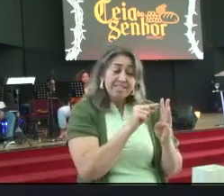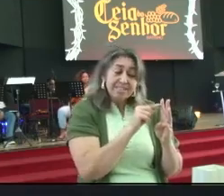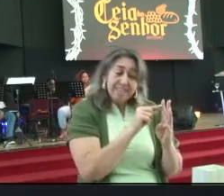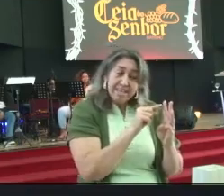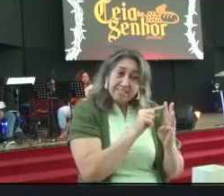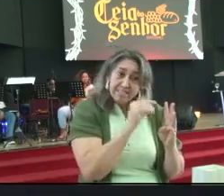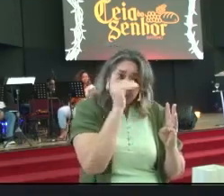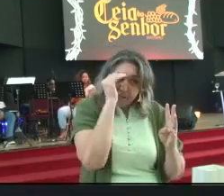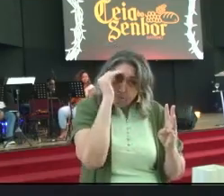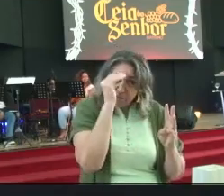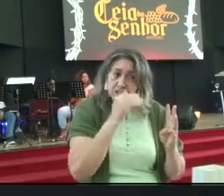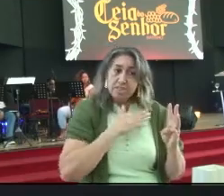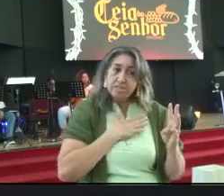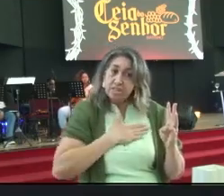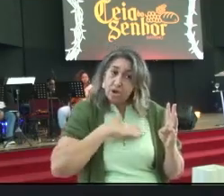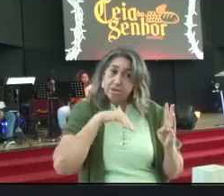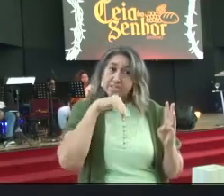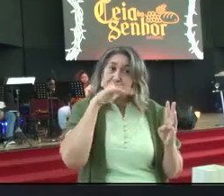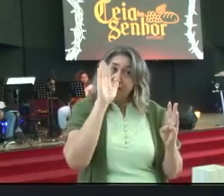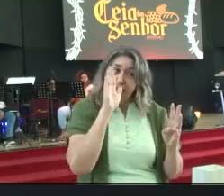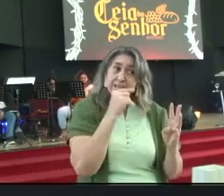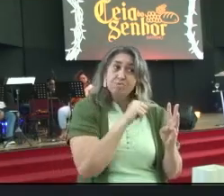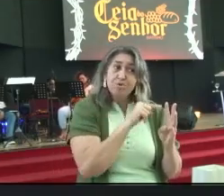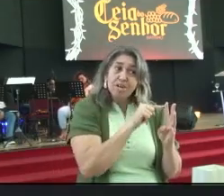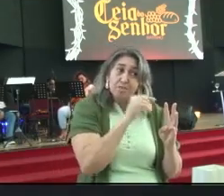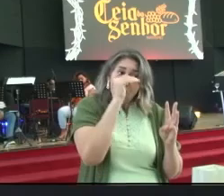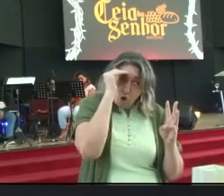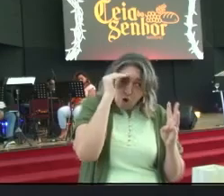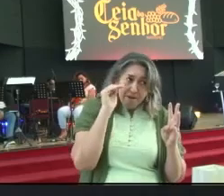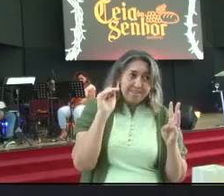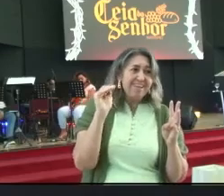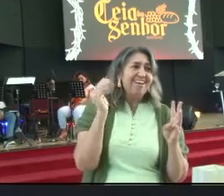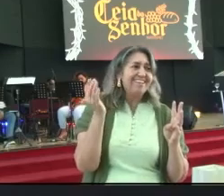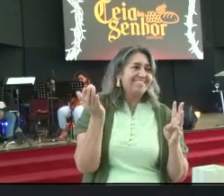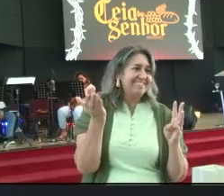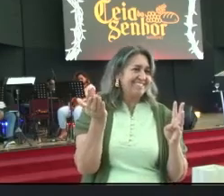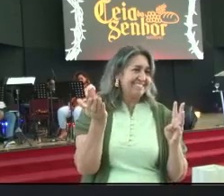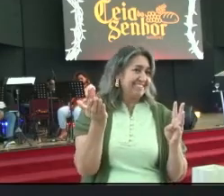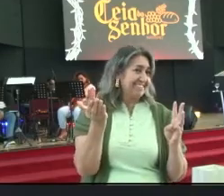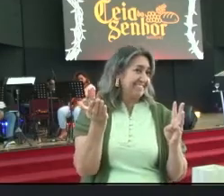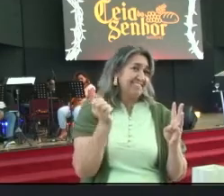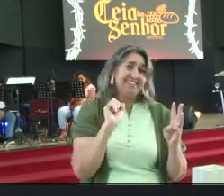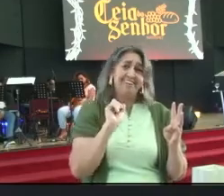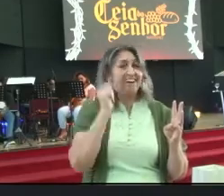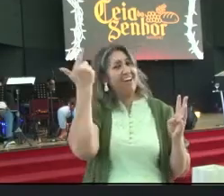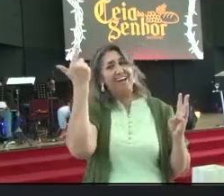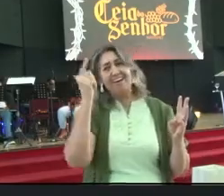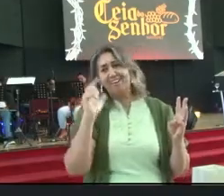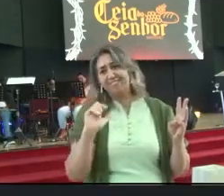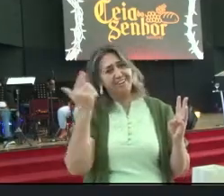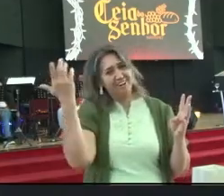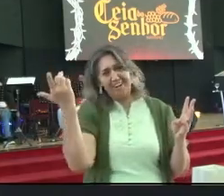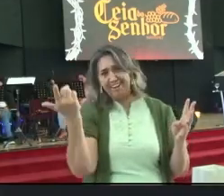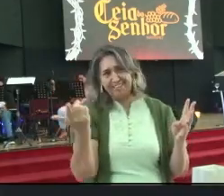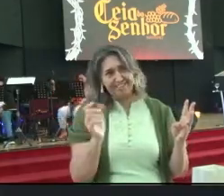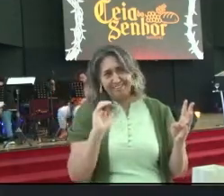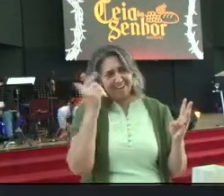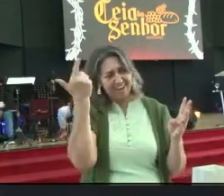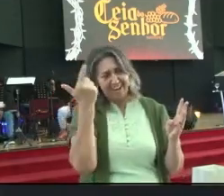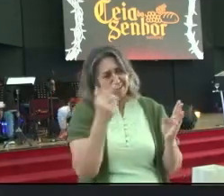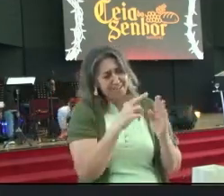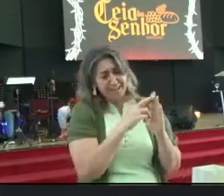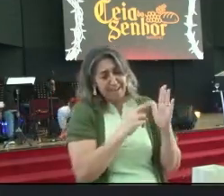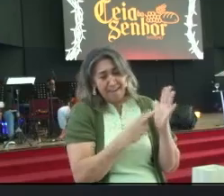pouquinho mais daquele, né? Daquele que é mais amoroso. Irmão, isso